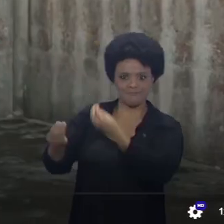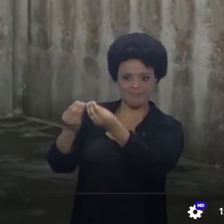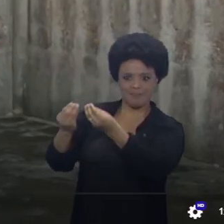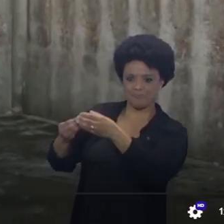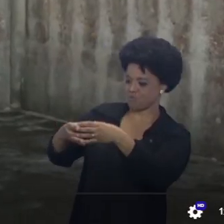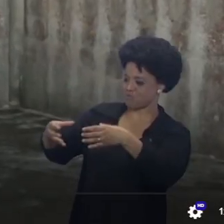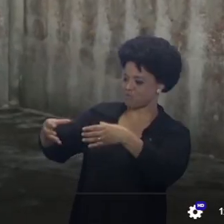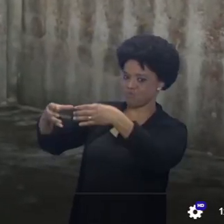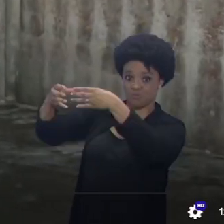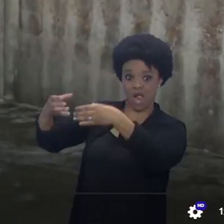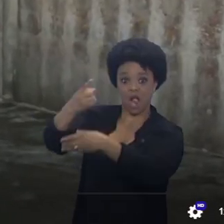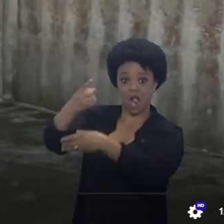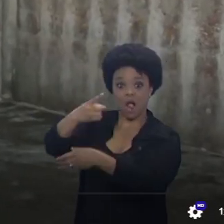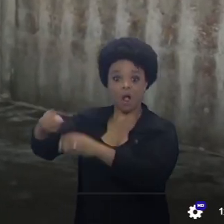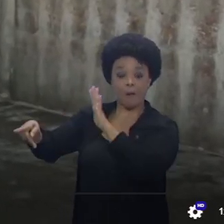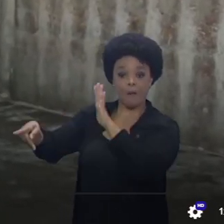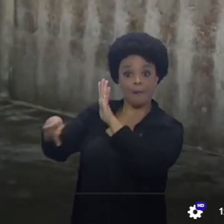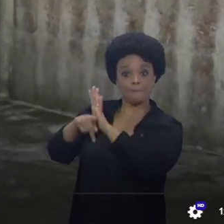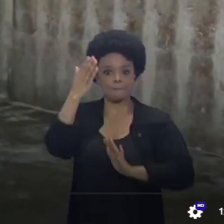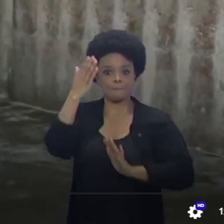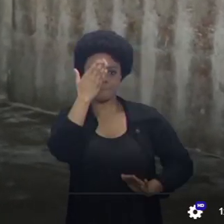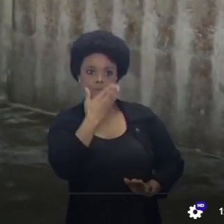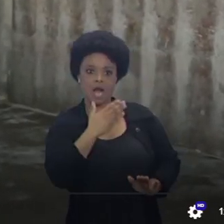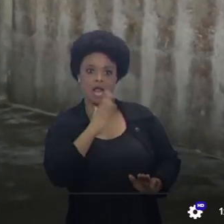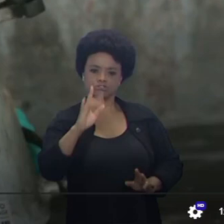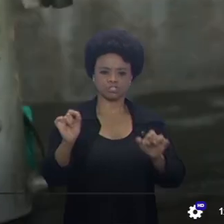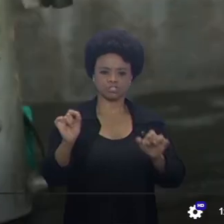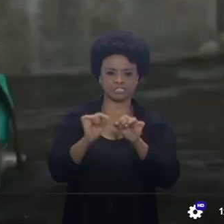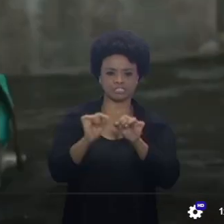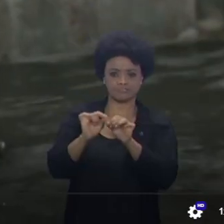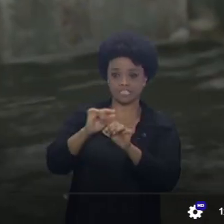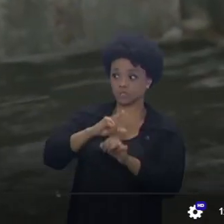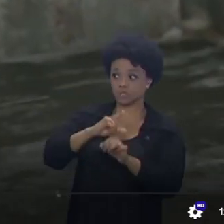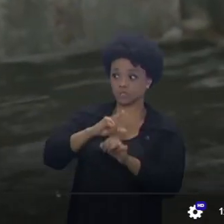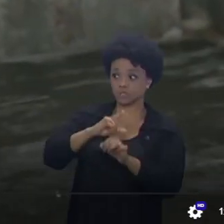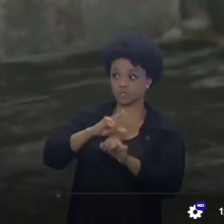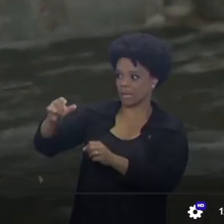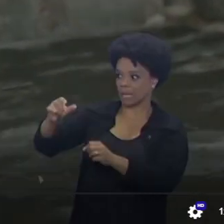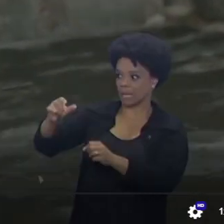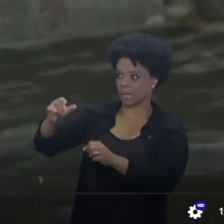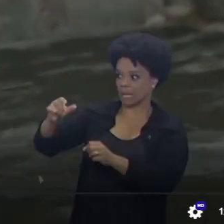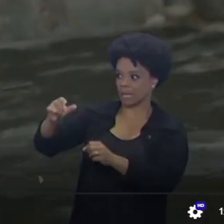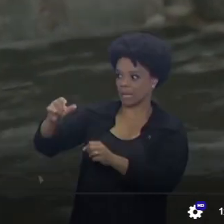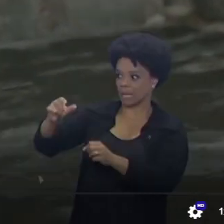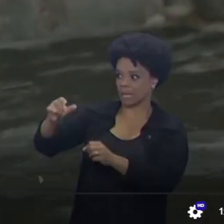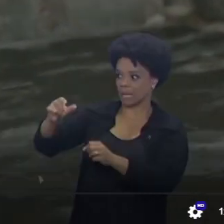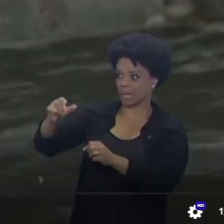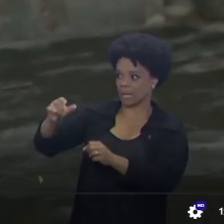Esse outro corpo de prova foi moldado na obra e aqui ele é desformado